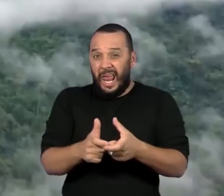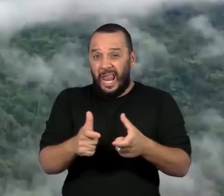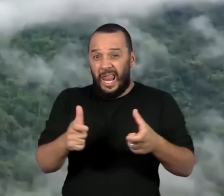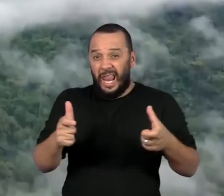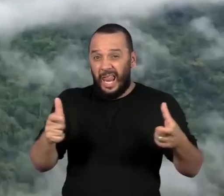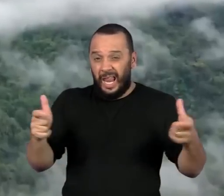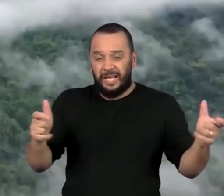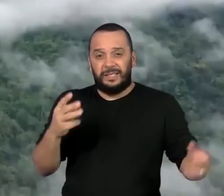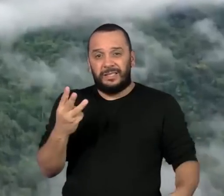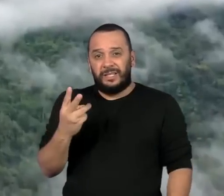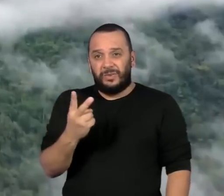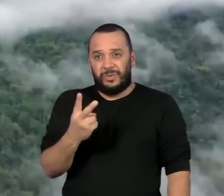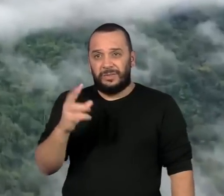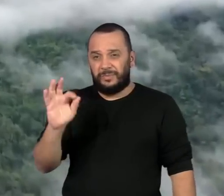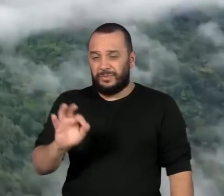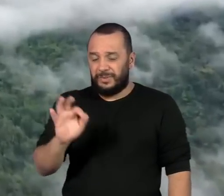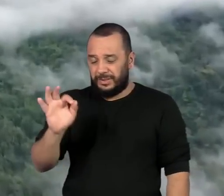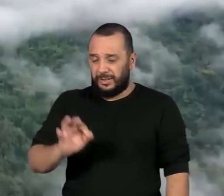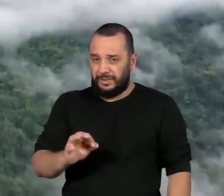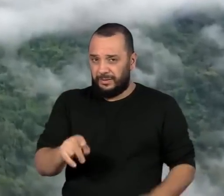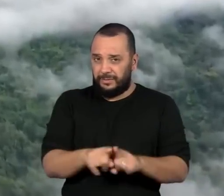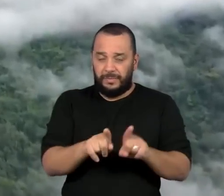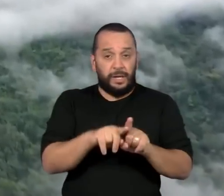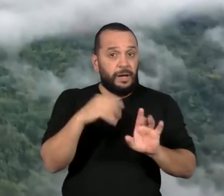e a Amazônia registra queda de